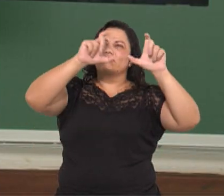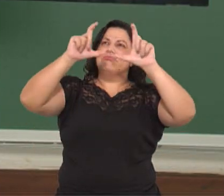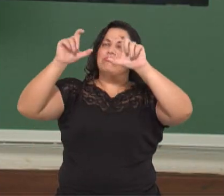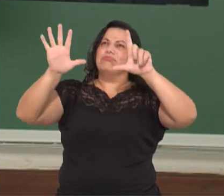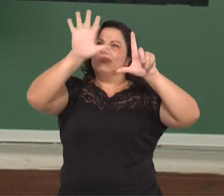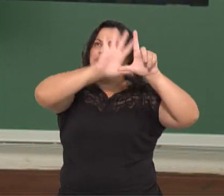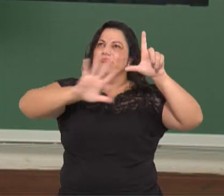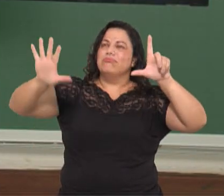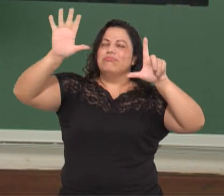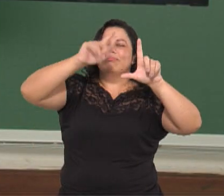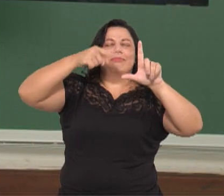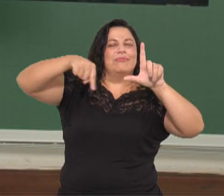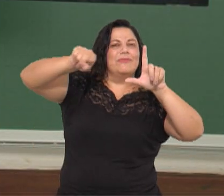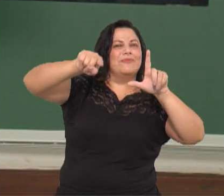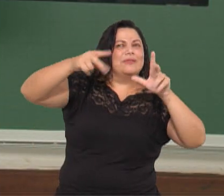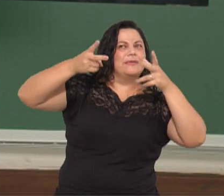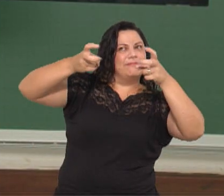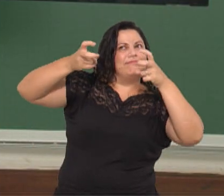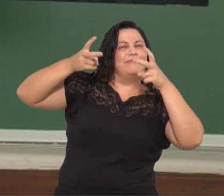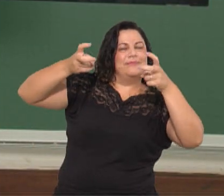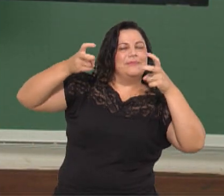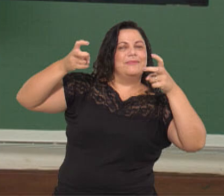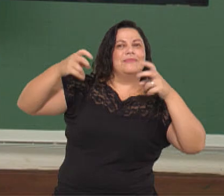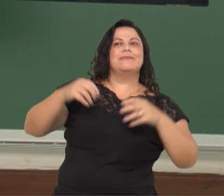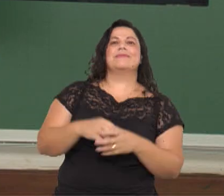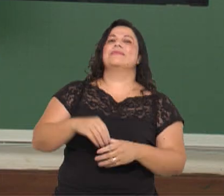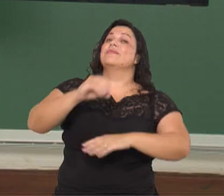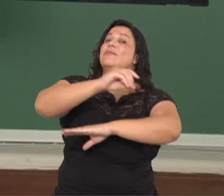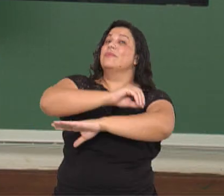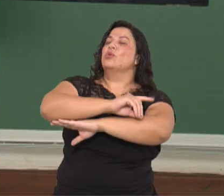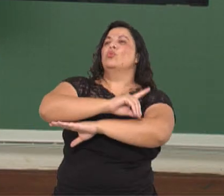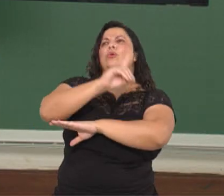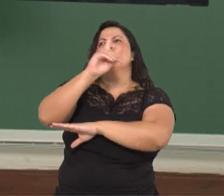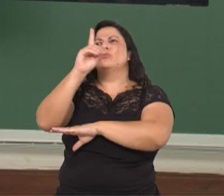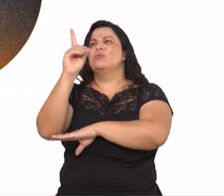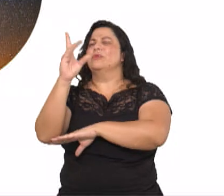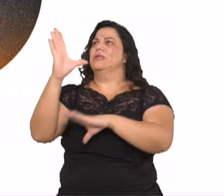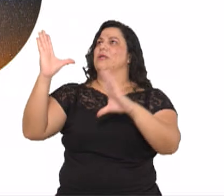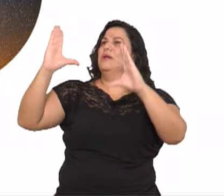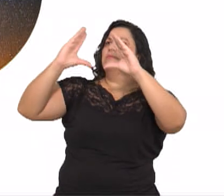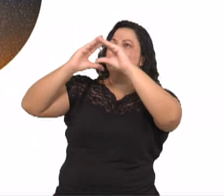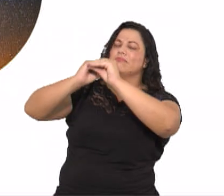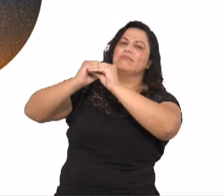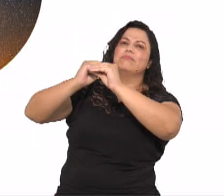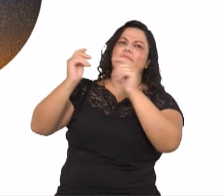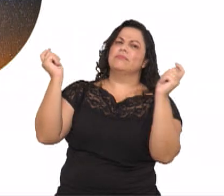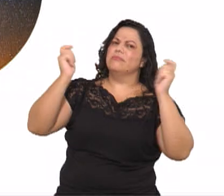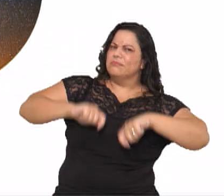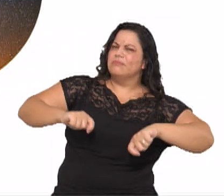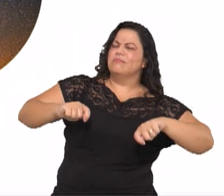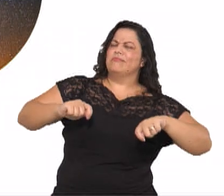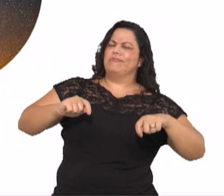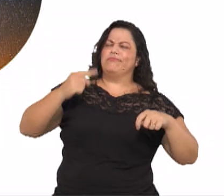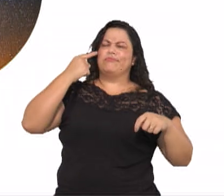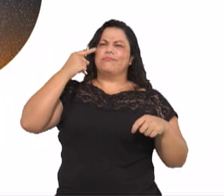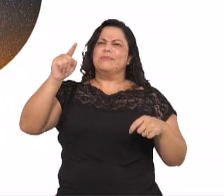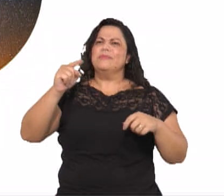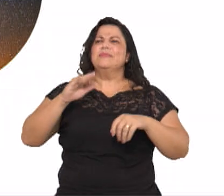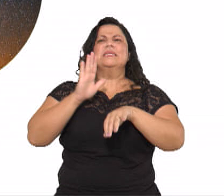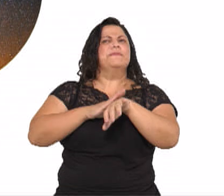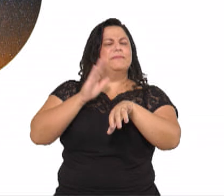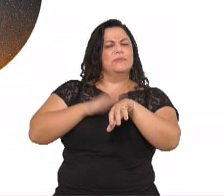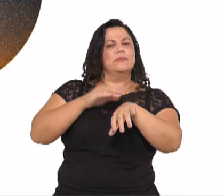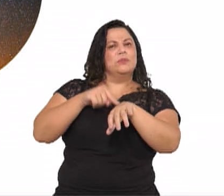para vocês. Observar o céu durante o dia, à noite. Então, se prenda, pegue um